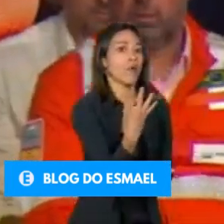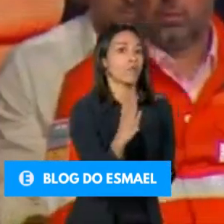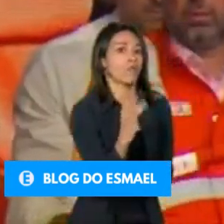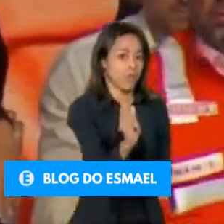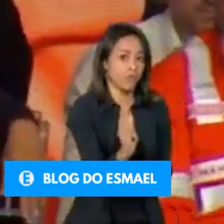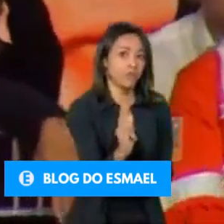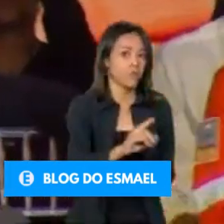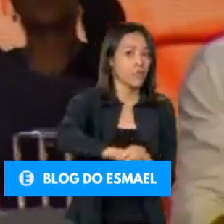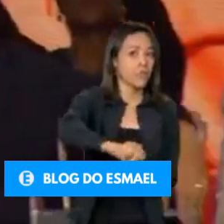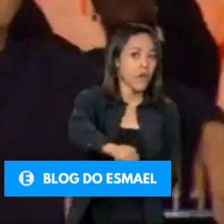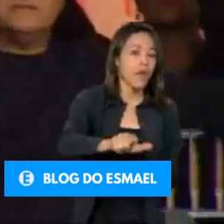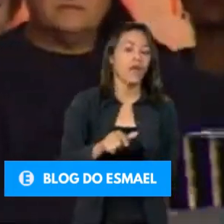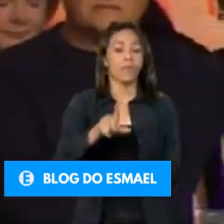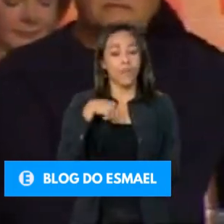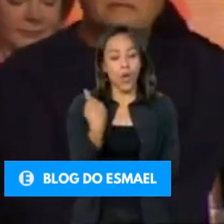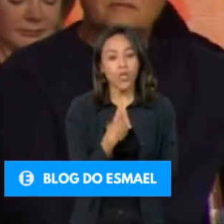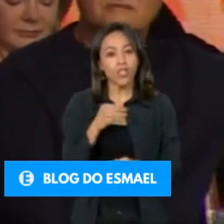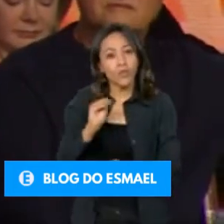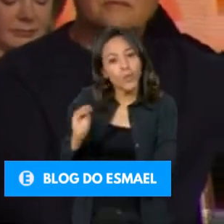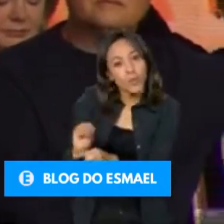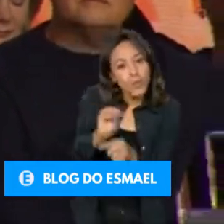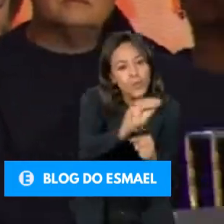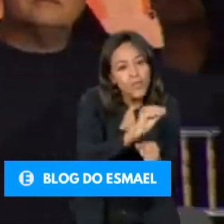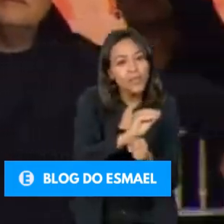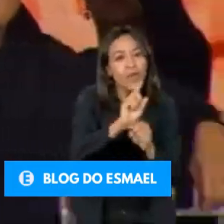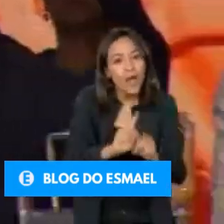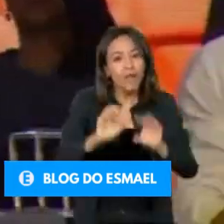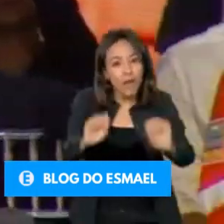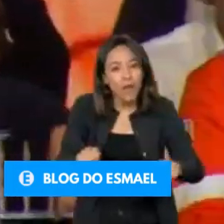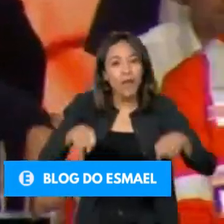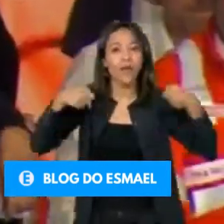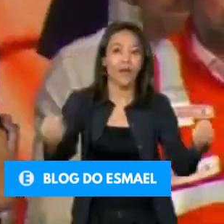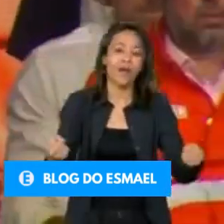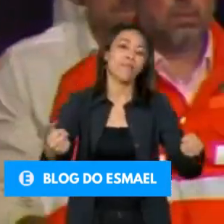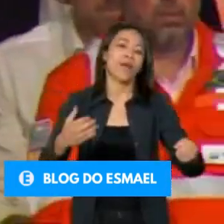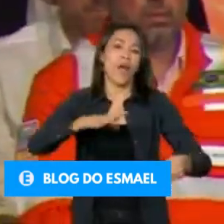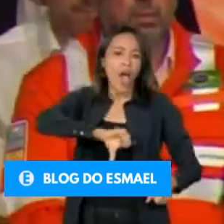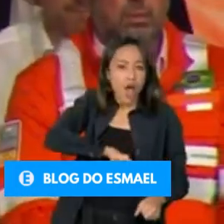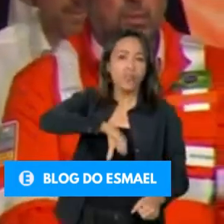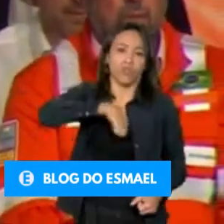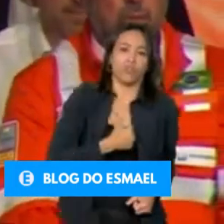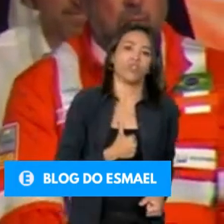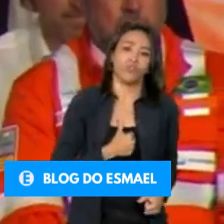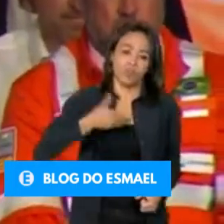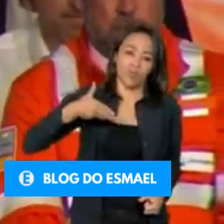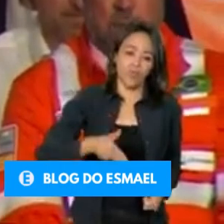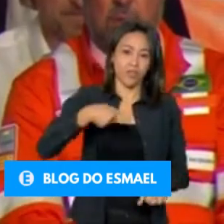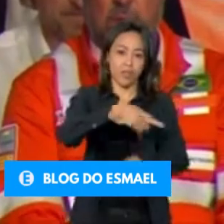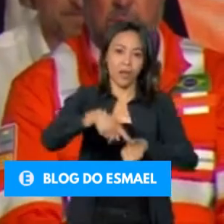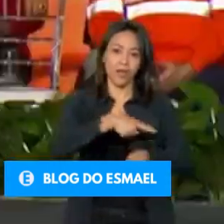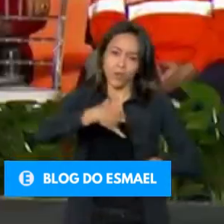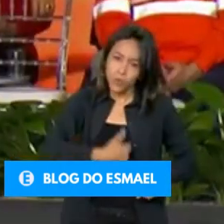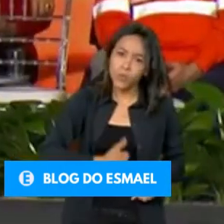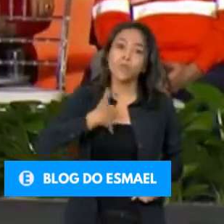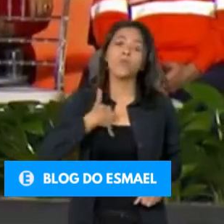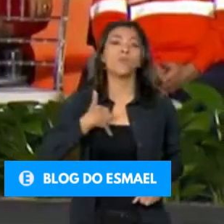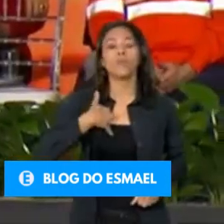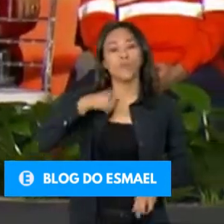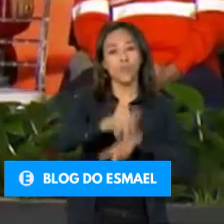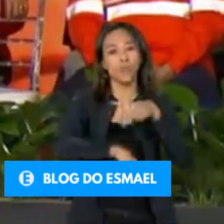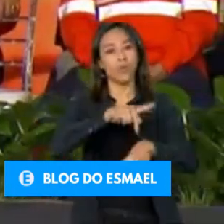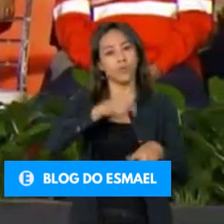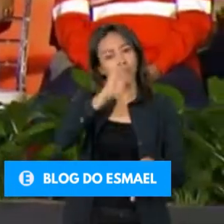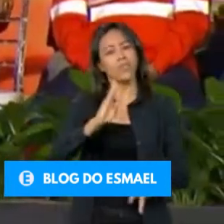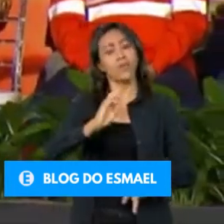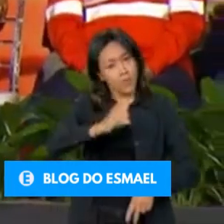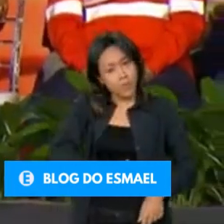Repar. A gente está cuidando de recuperar a autoestima desse país, o orgulho do povo brasileiro e o orgulho da gente